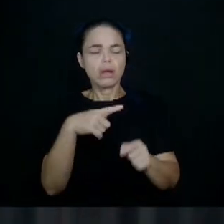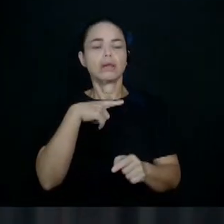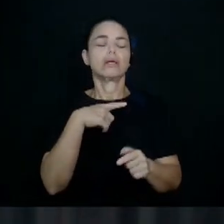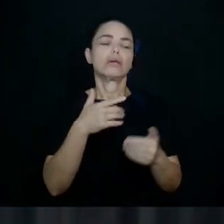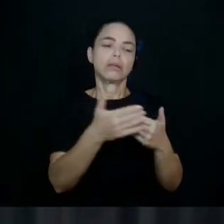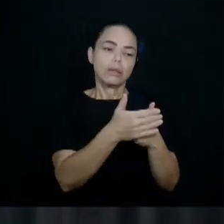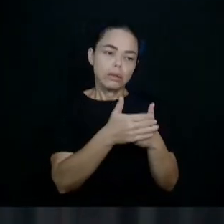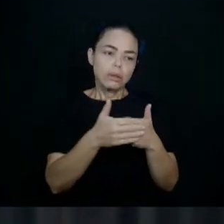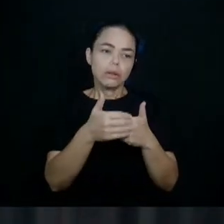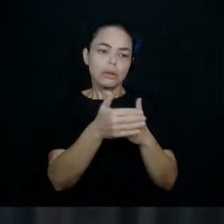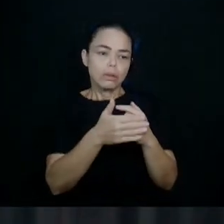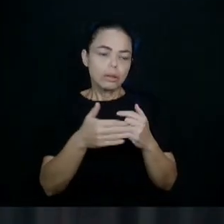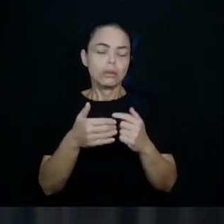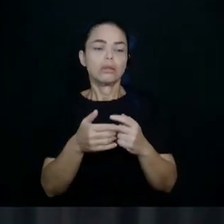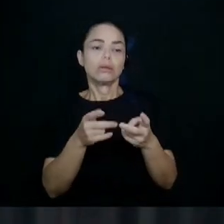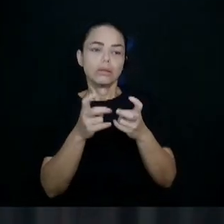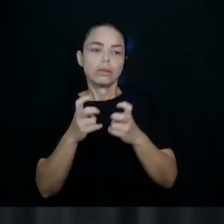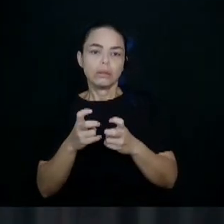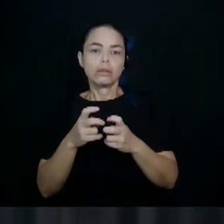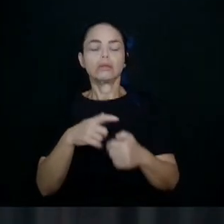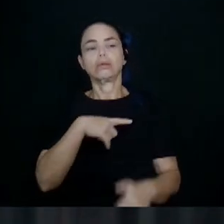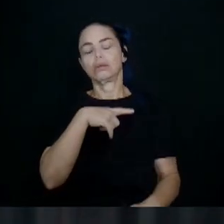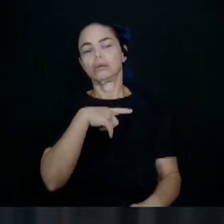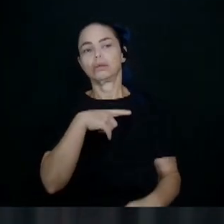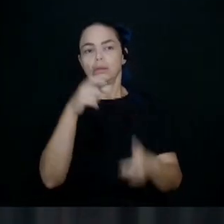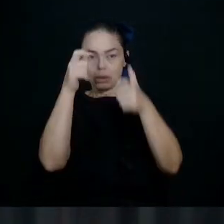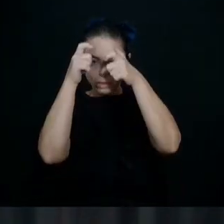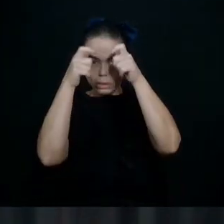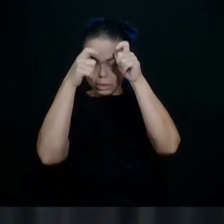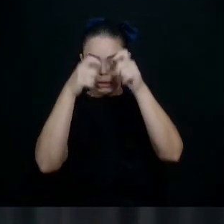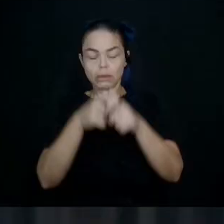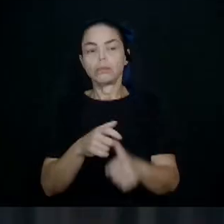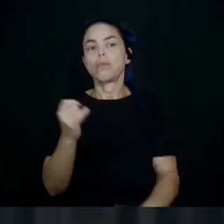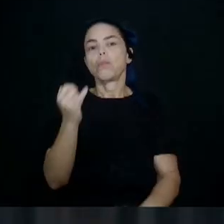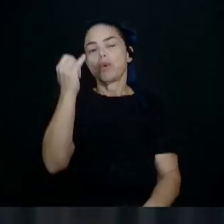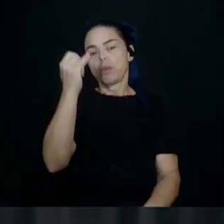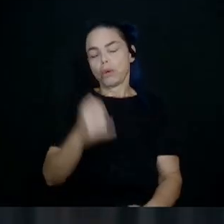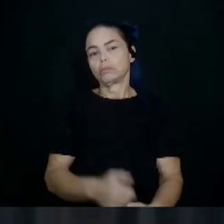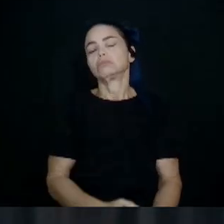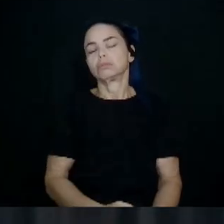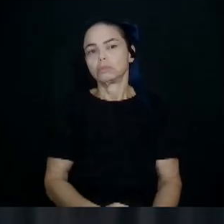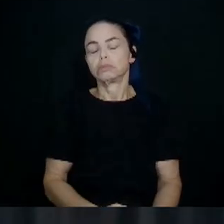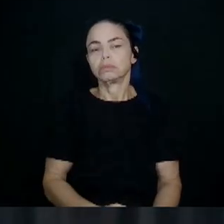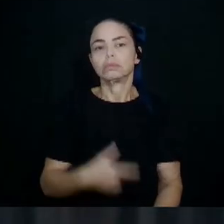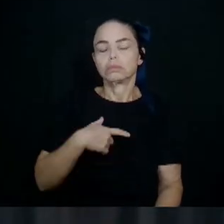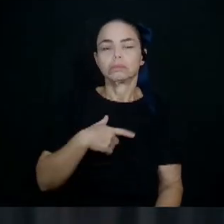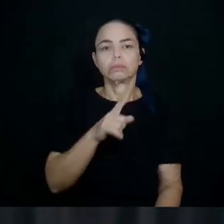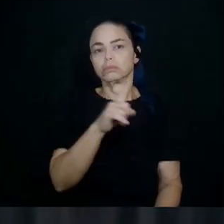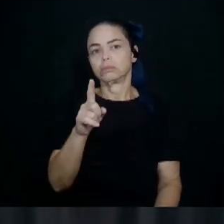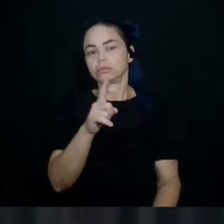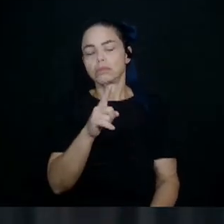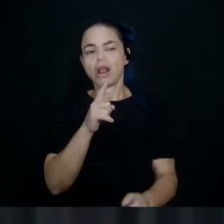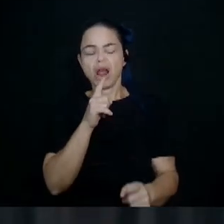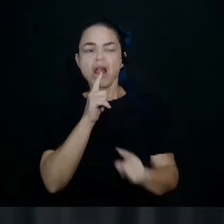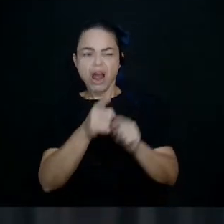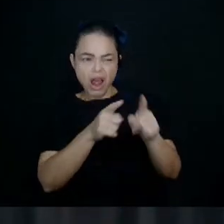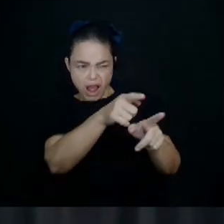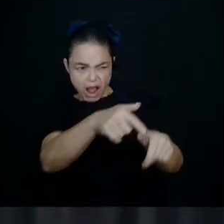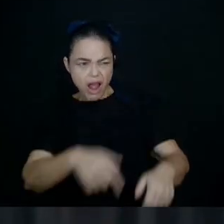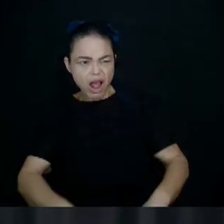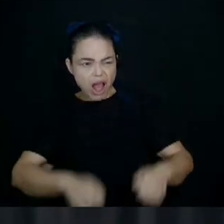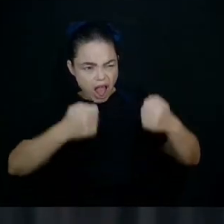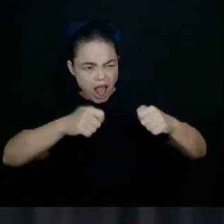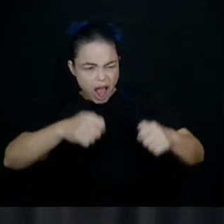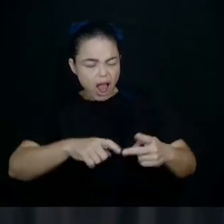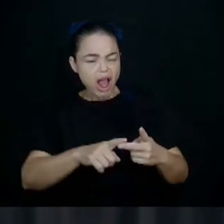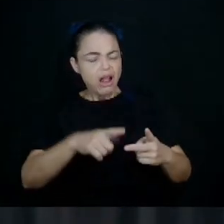Então, reconhecer que ela tem um transtorno é um passo já importantíssimo. Sim. Então, a gente já não vai agressivamente falar, olha, você precisa, você